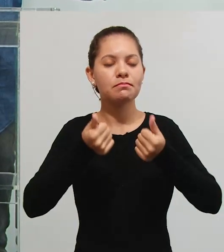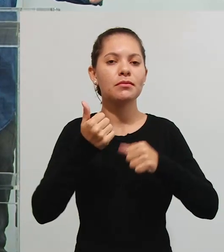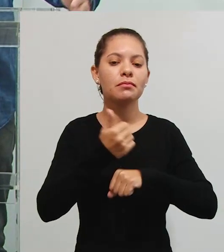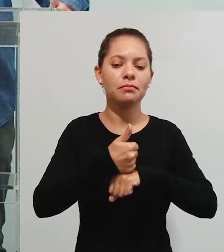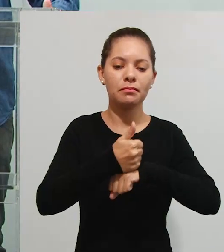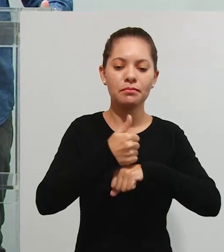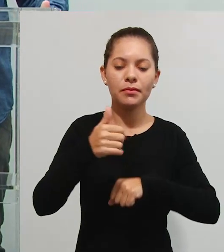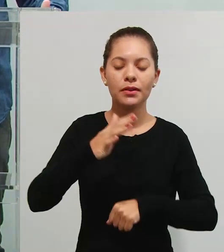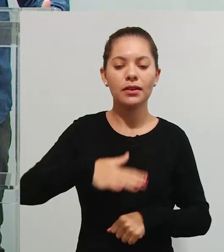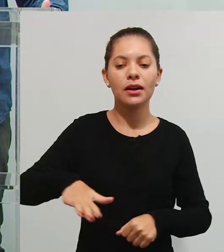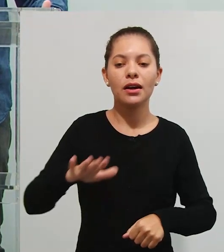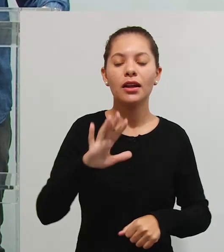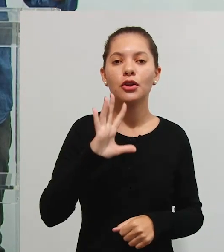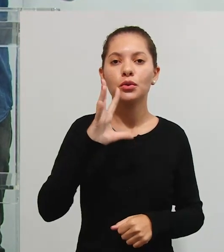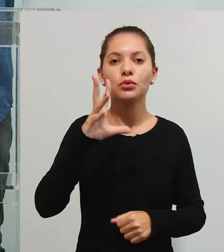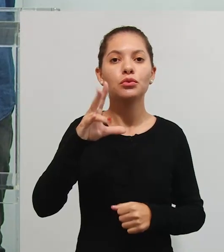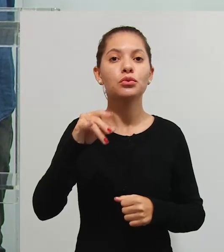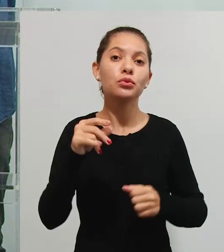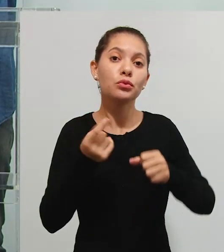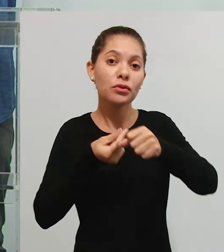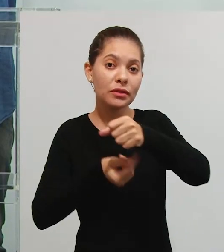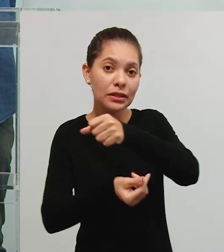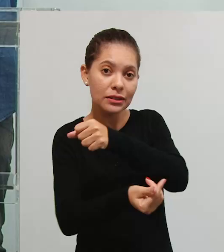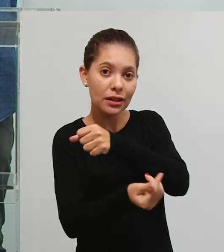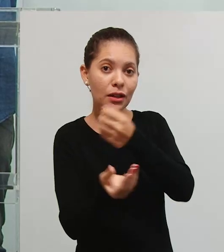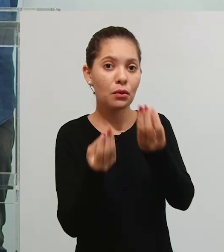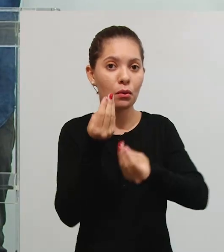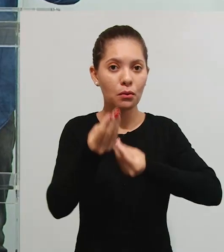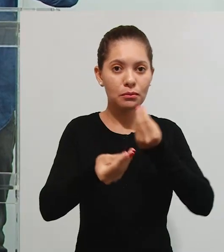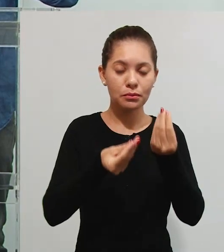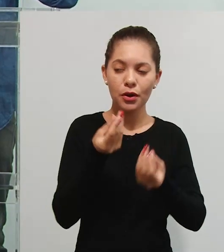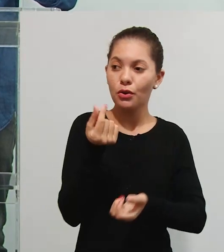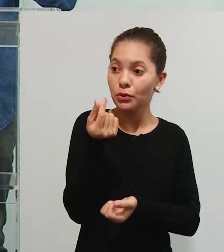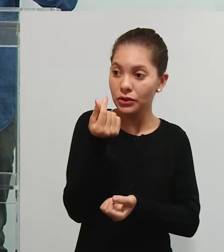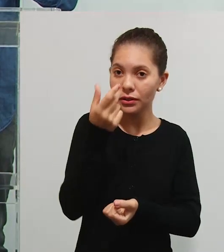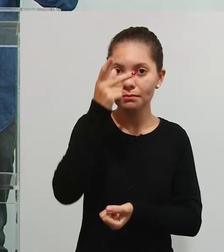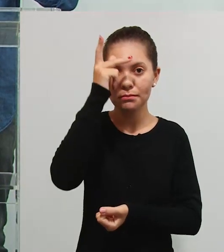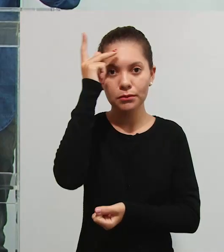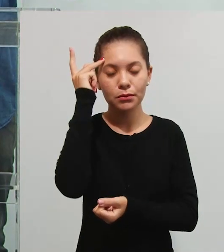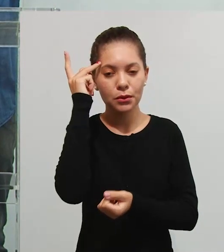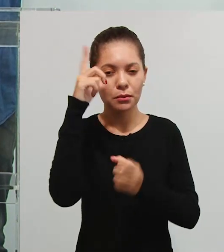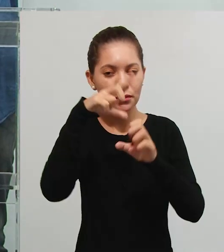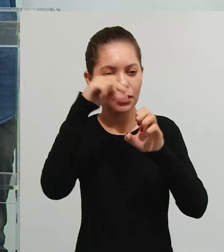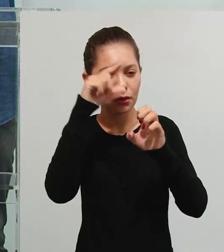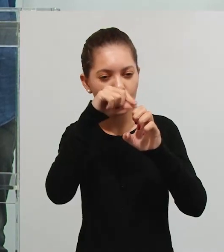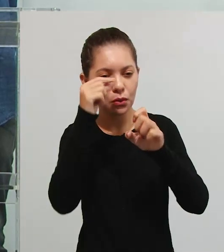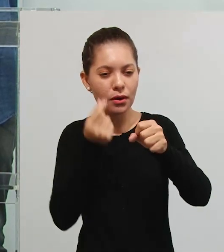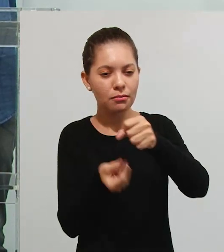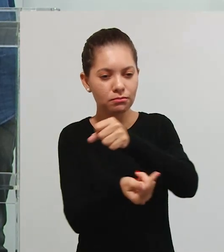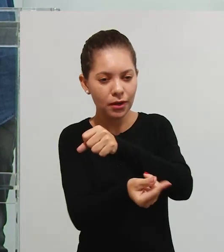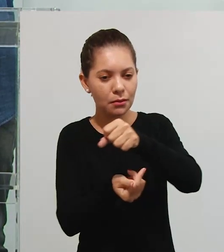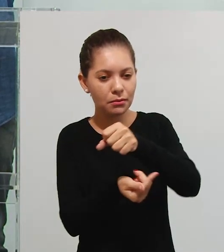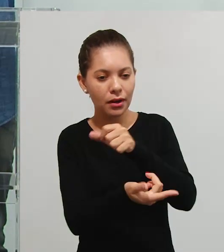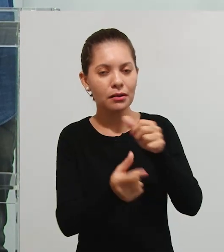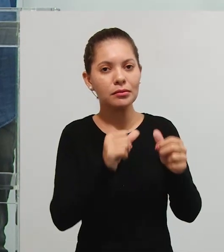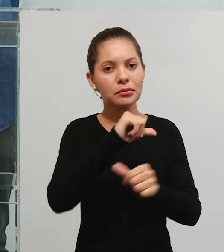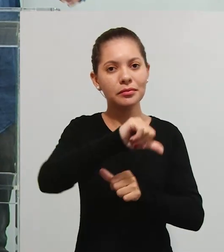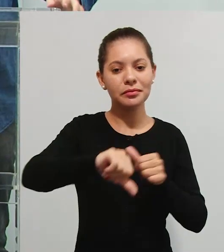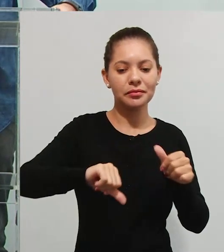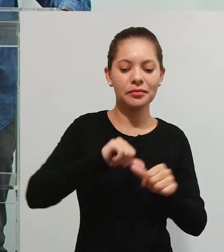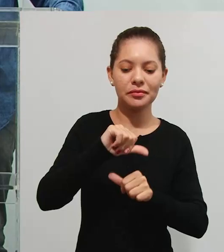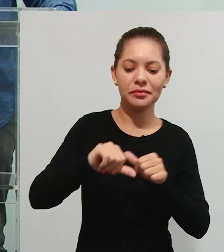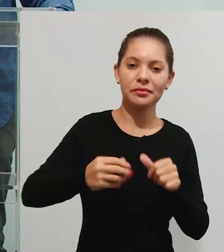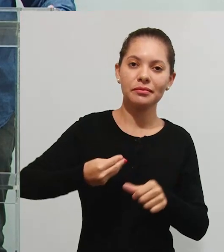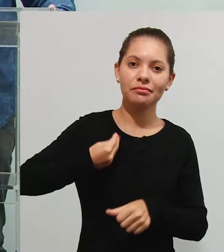Capacitações na área profissional, tudo isso que é financiado com dinheiro de pessoas, de empreendedores que estão ali investindo ali para mudar